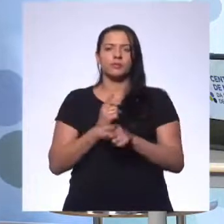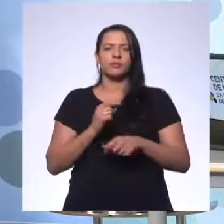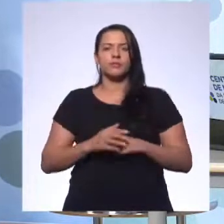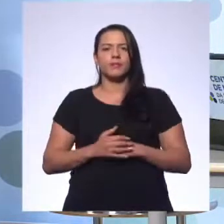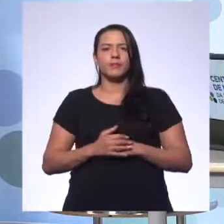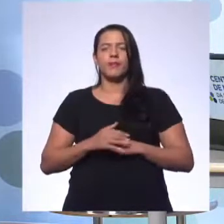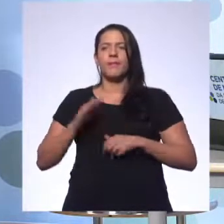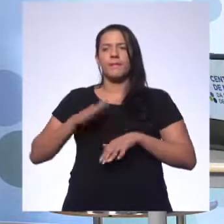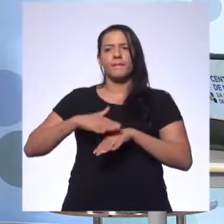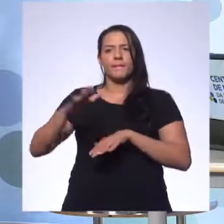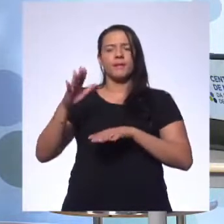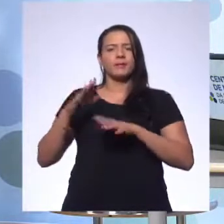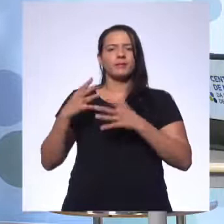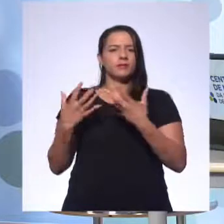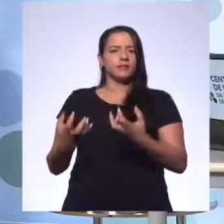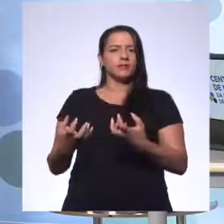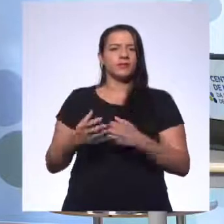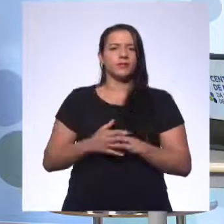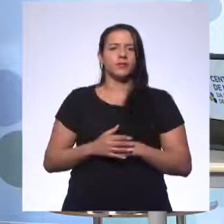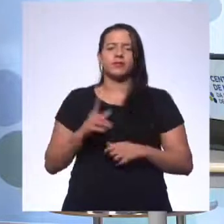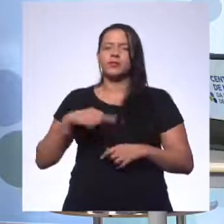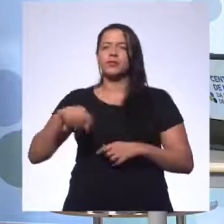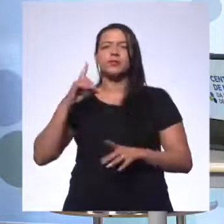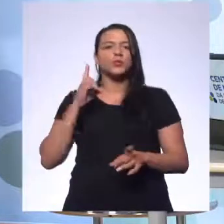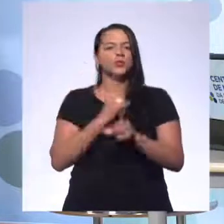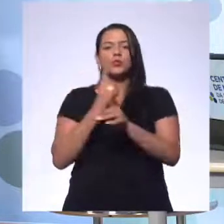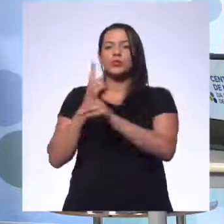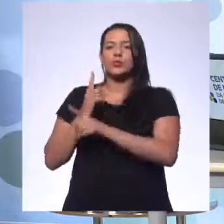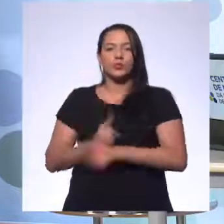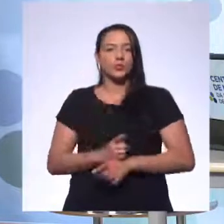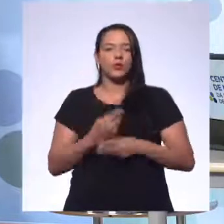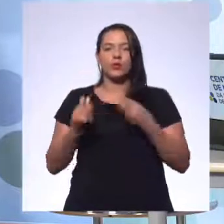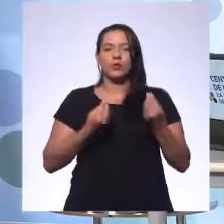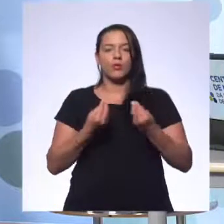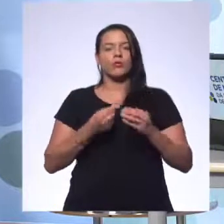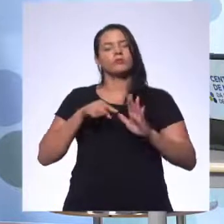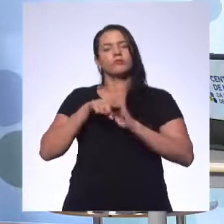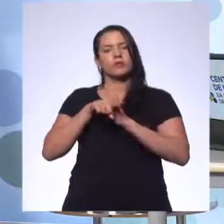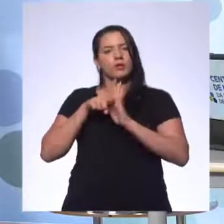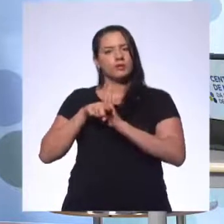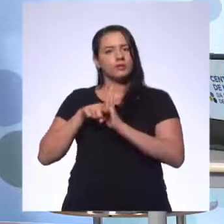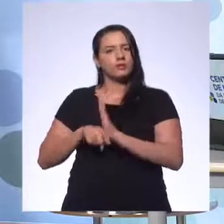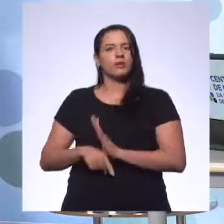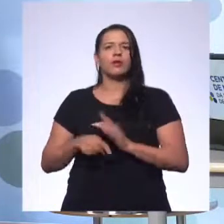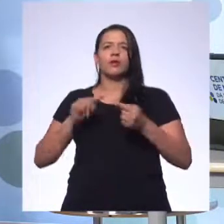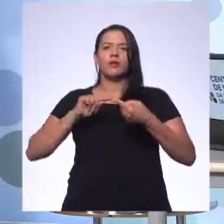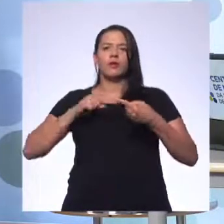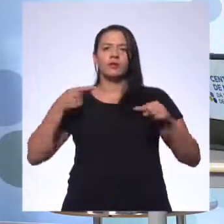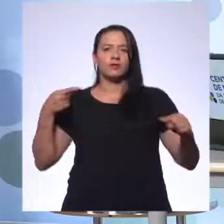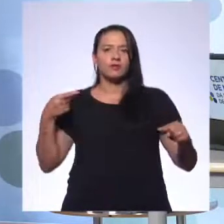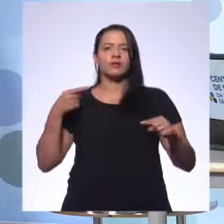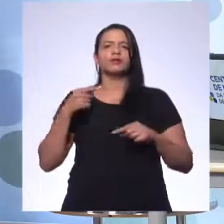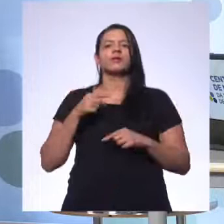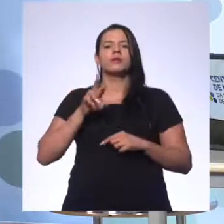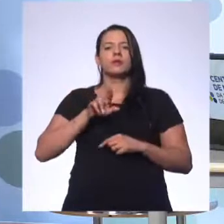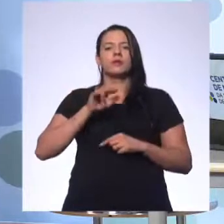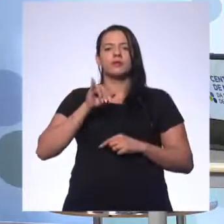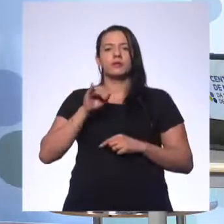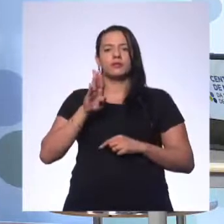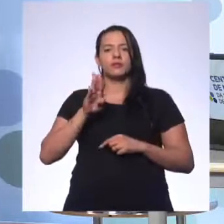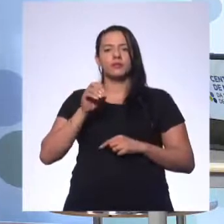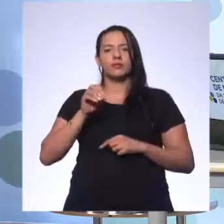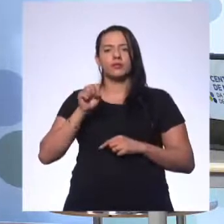Então, isso tudo foi descoberto através da análise ali de RNA ribossomal, tá?